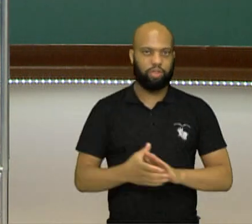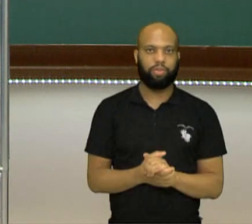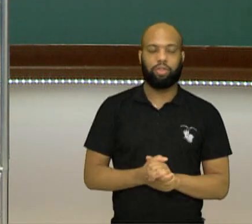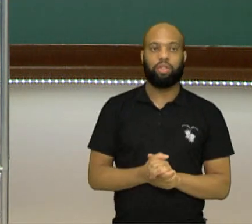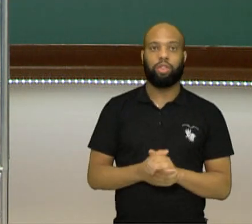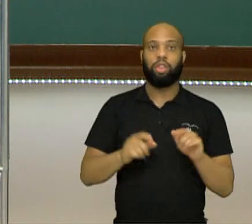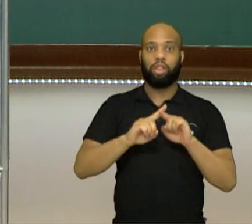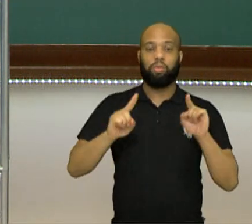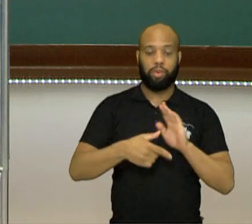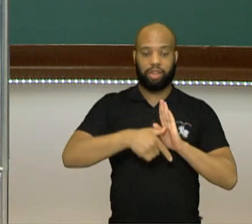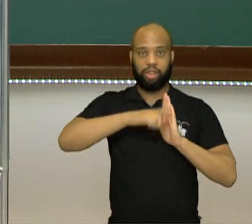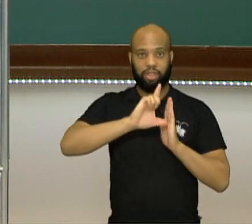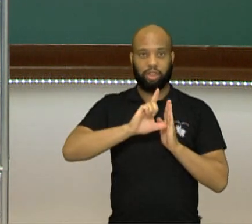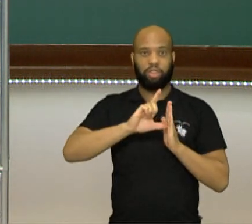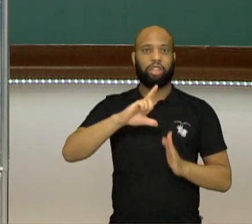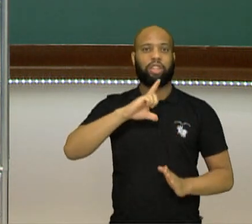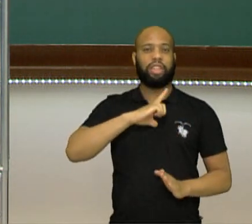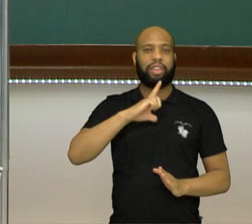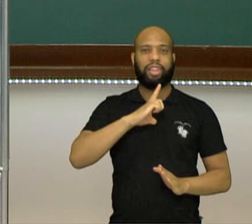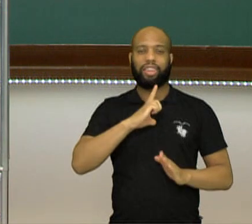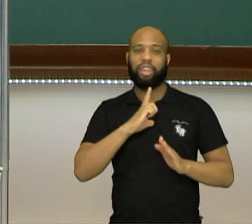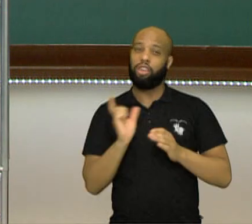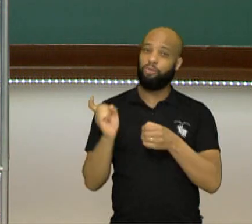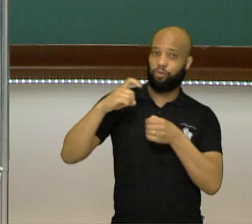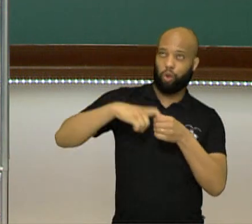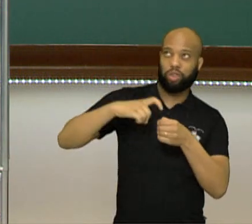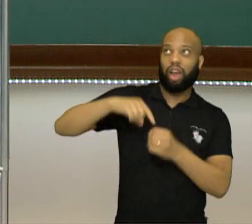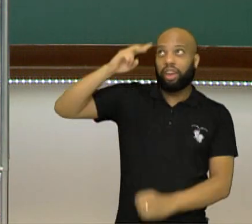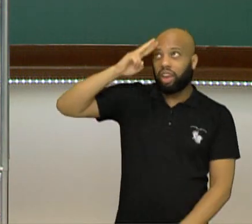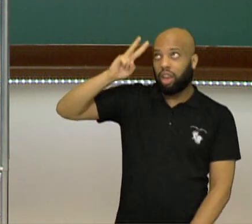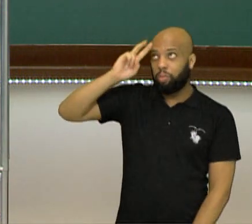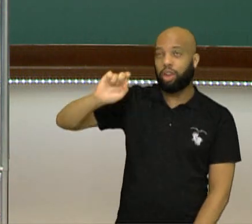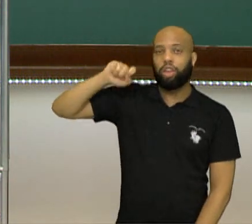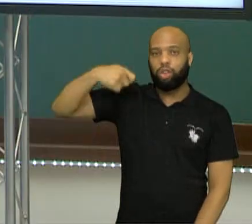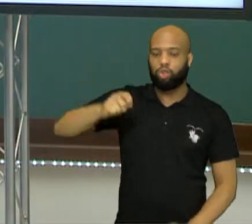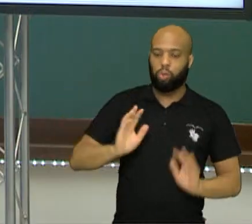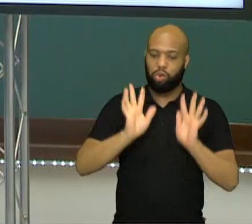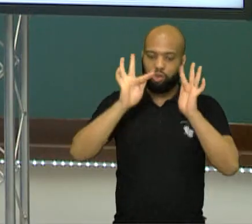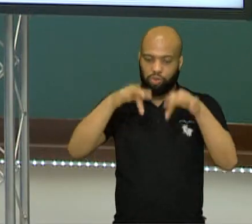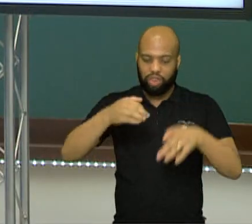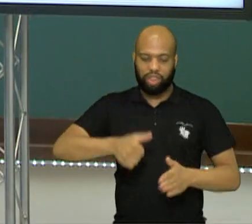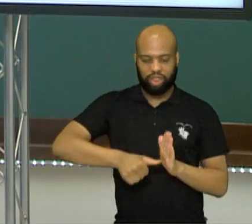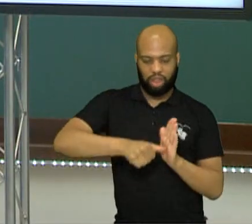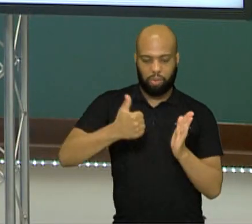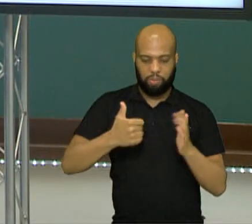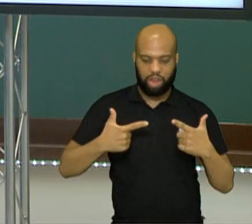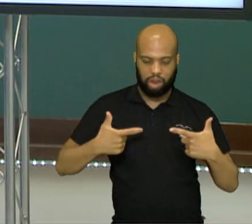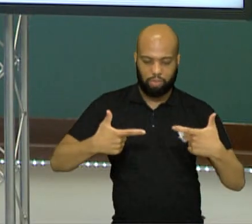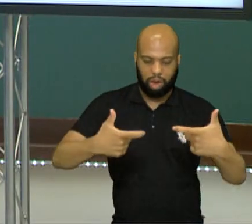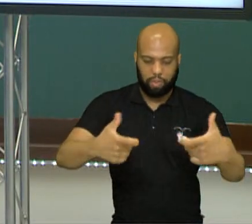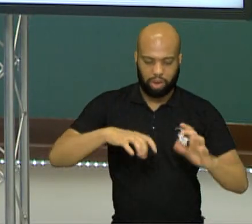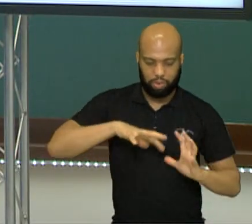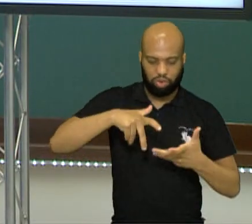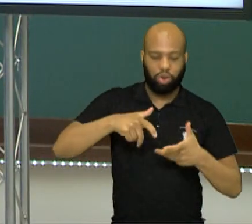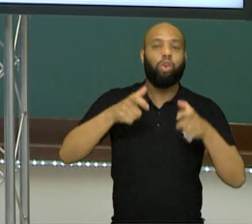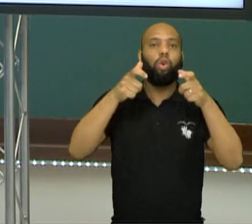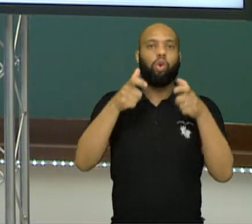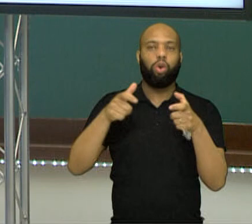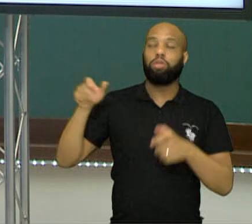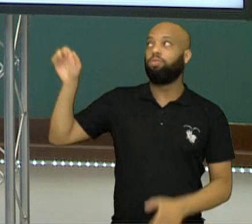Mas antes disso, retornarmos um pouquinho ao final da Primeira Guerra Mundial. O cenário é a